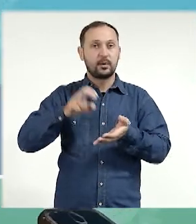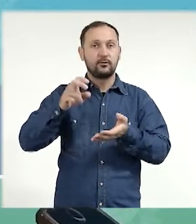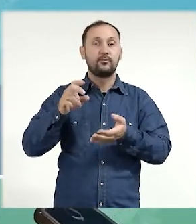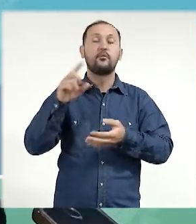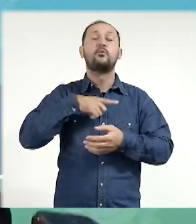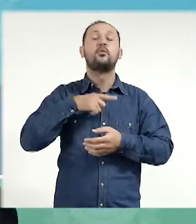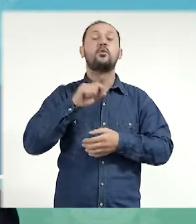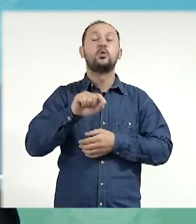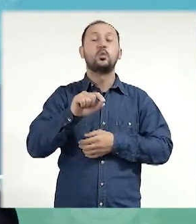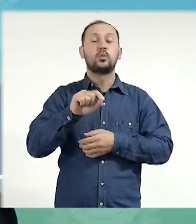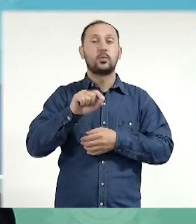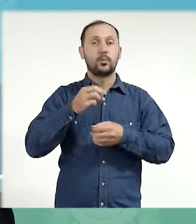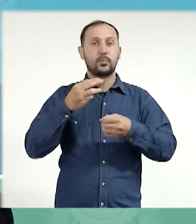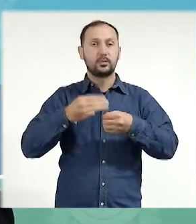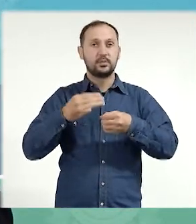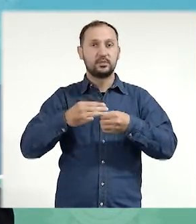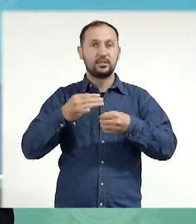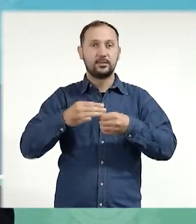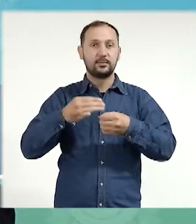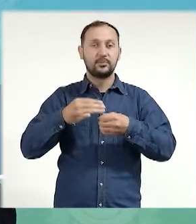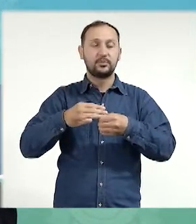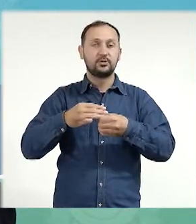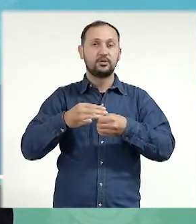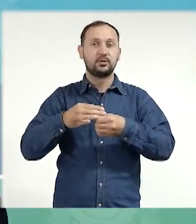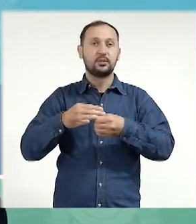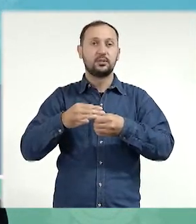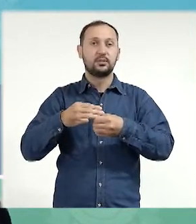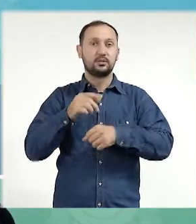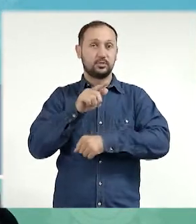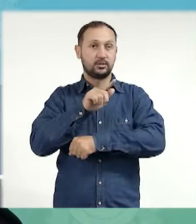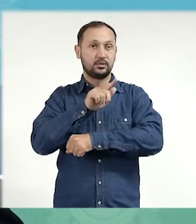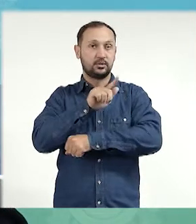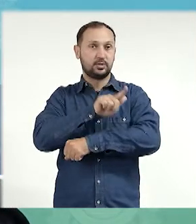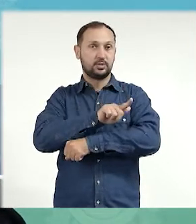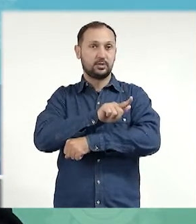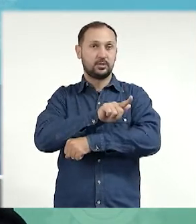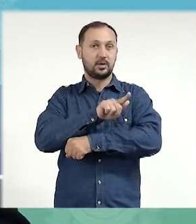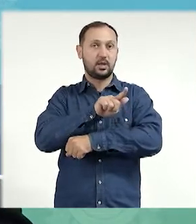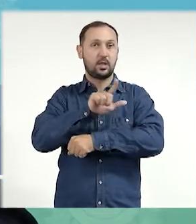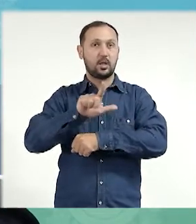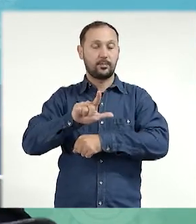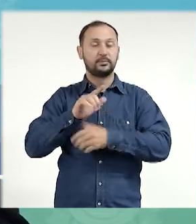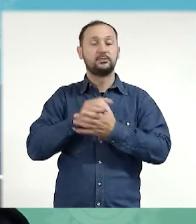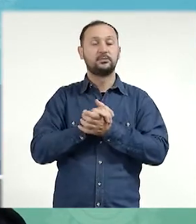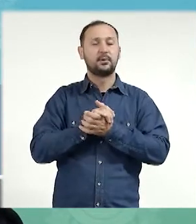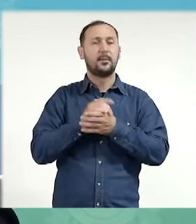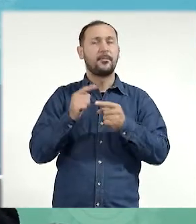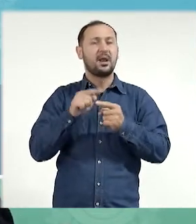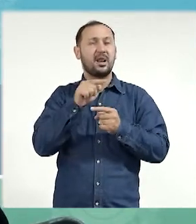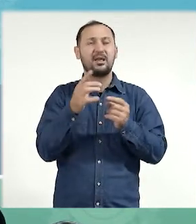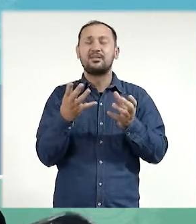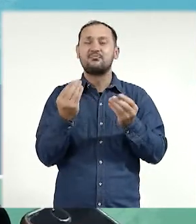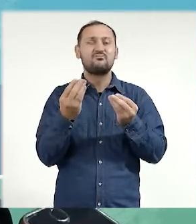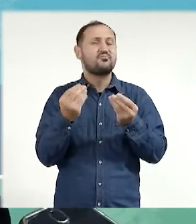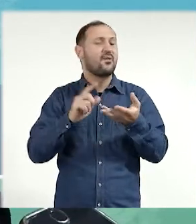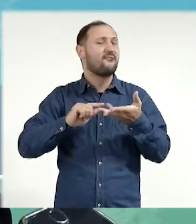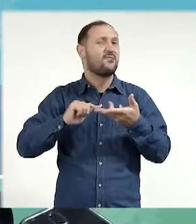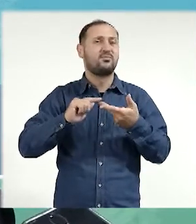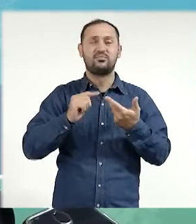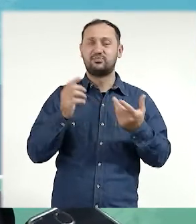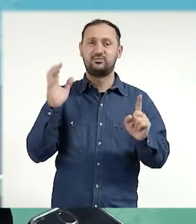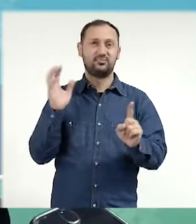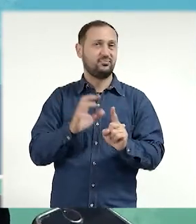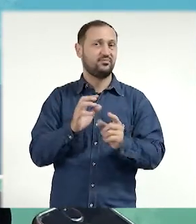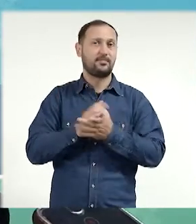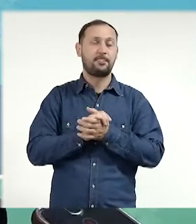foi exatamente o município de Guia Lopes da Laguna, que hoje está no estado realmente de calamidade, a pandemia é muito forte